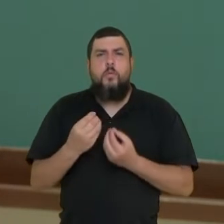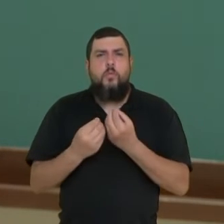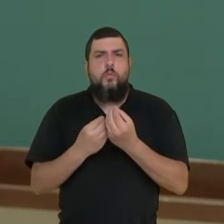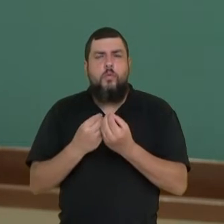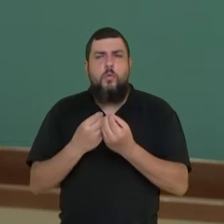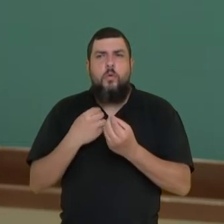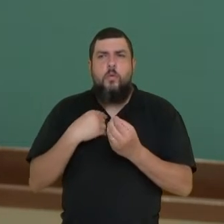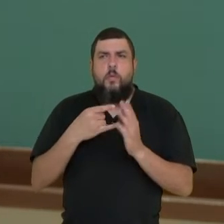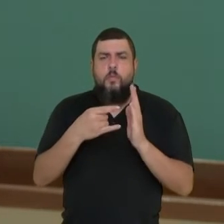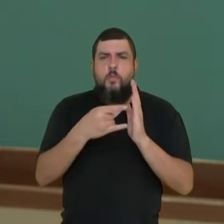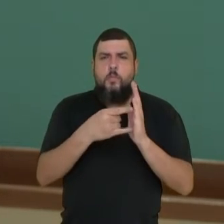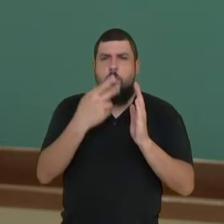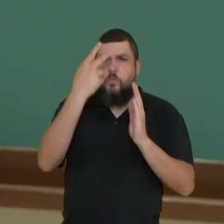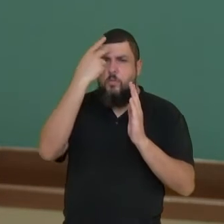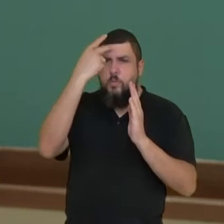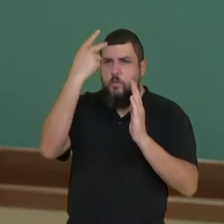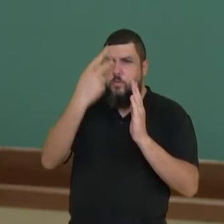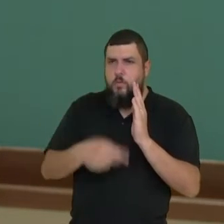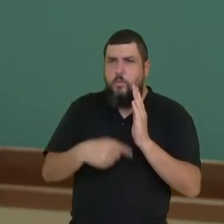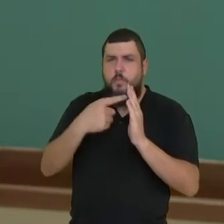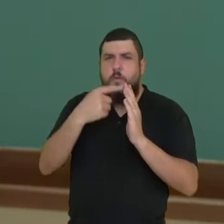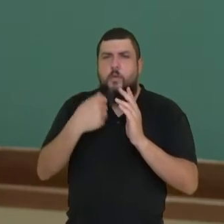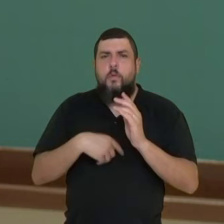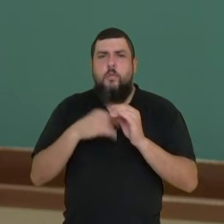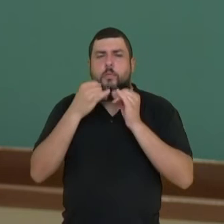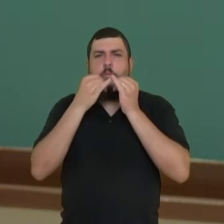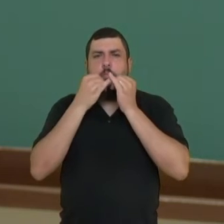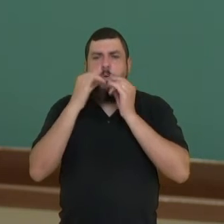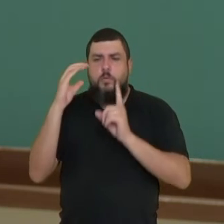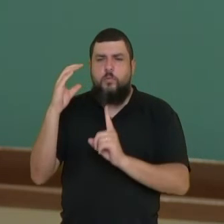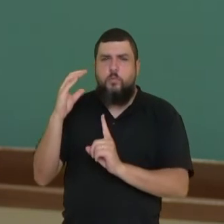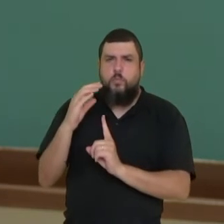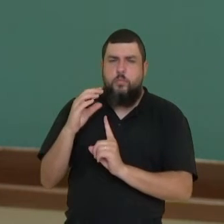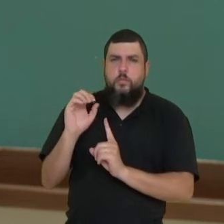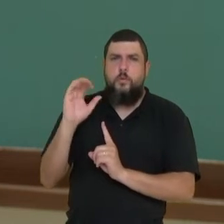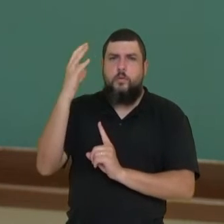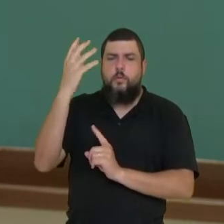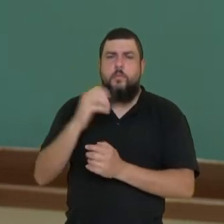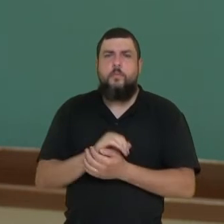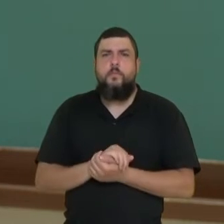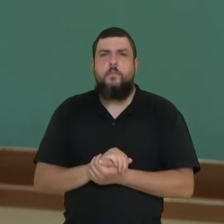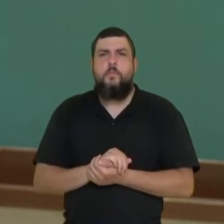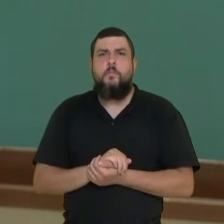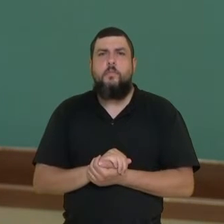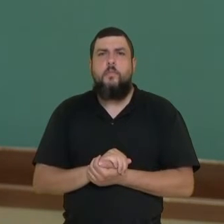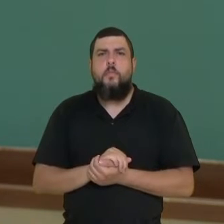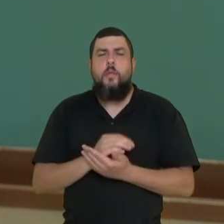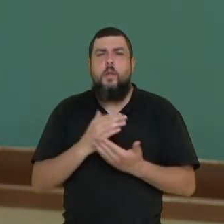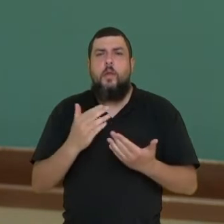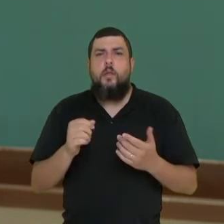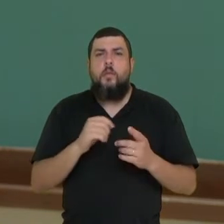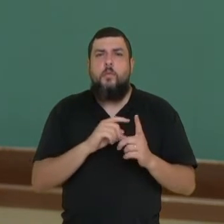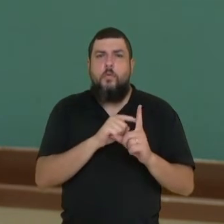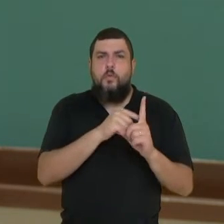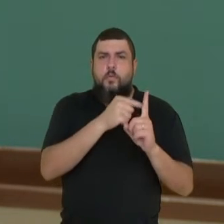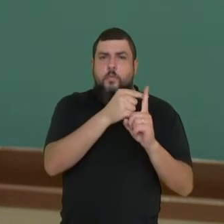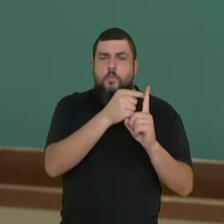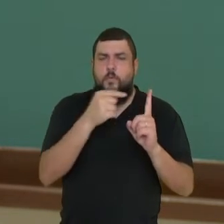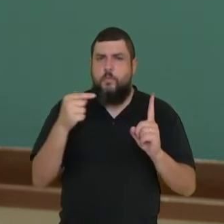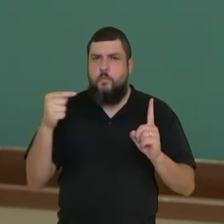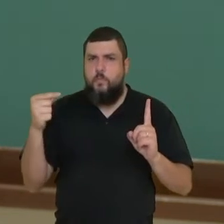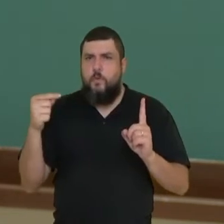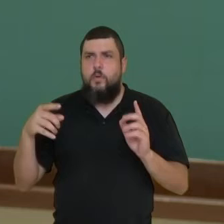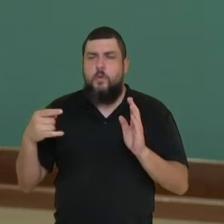não espontâneo que precisa de energia externa para acontecer. Aqui então a gente tem o sinal de mais e menos para representar